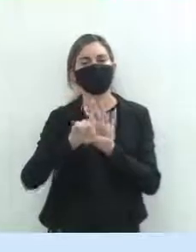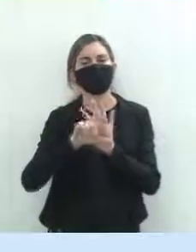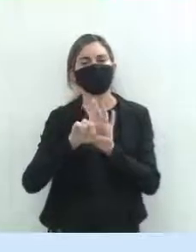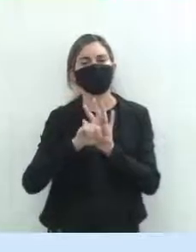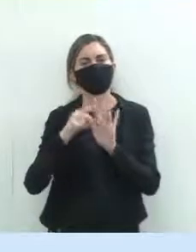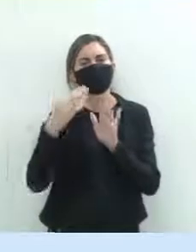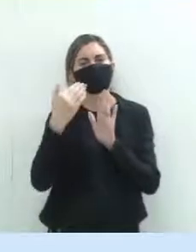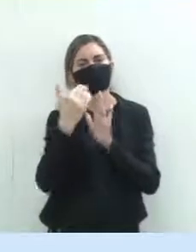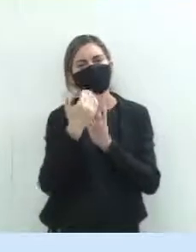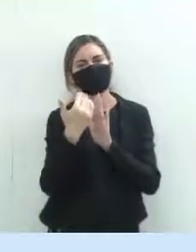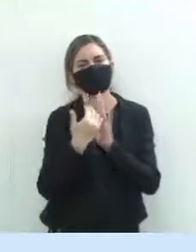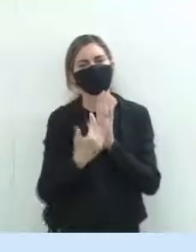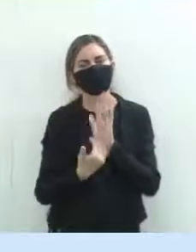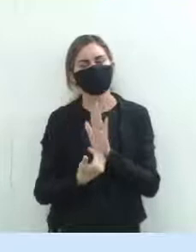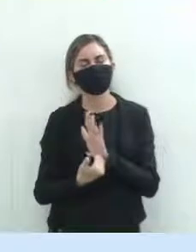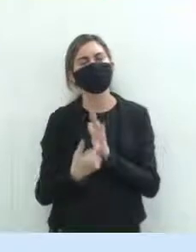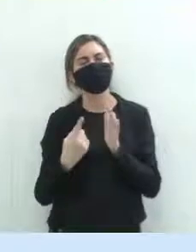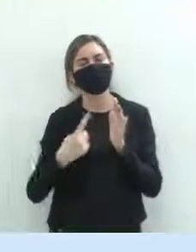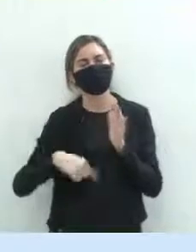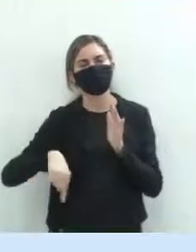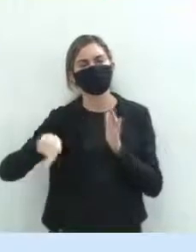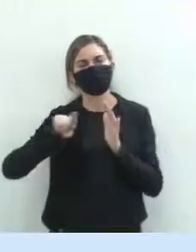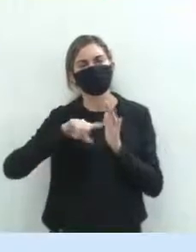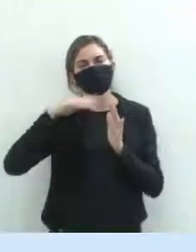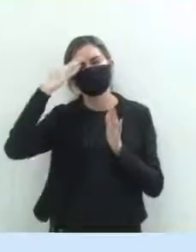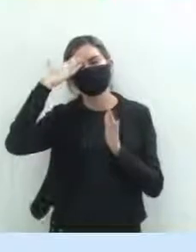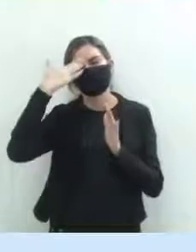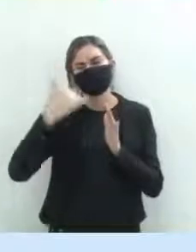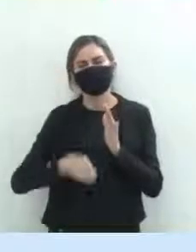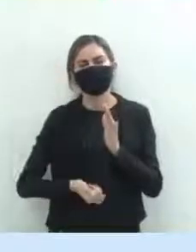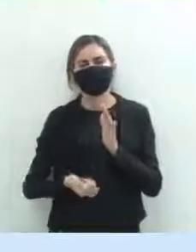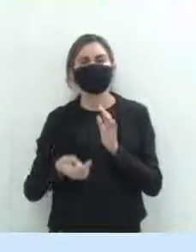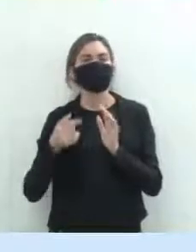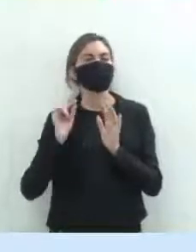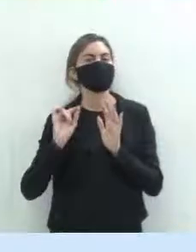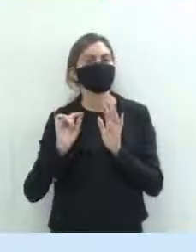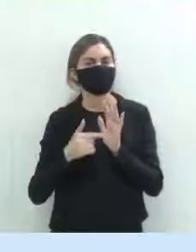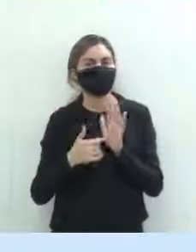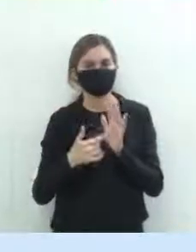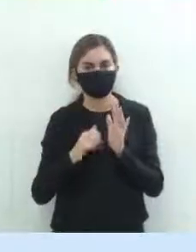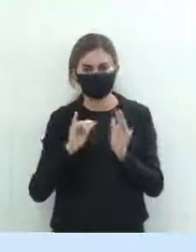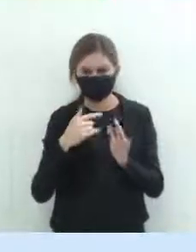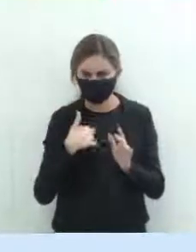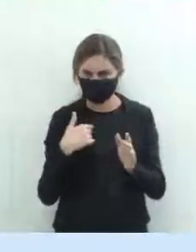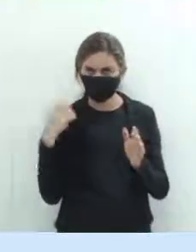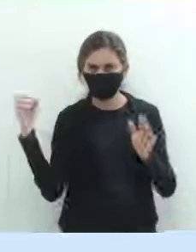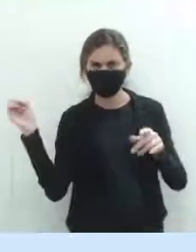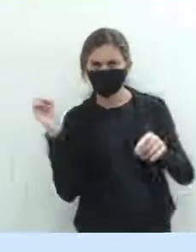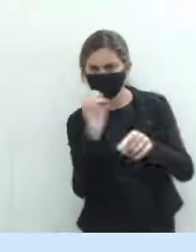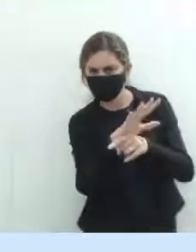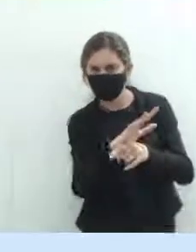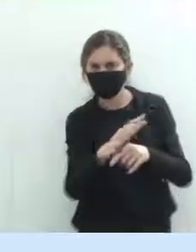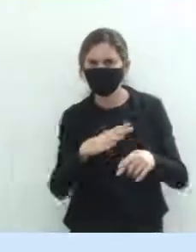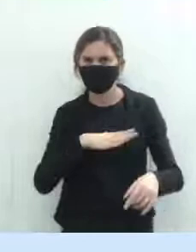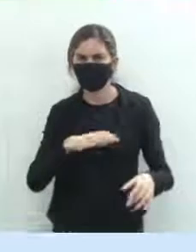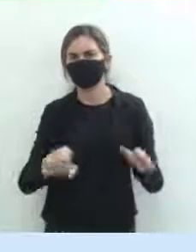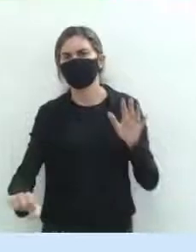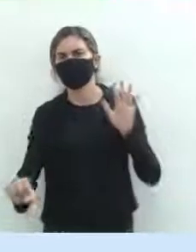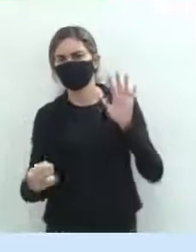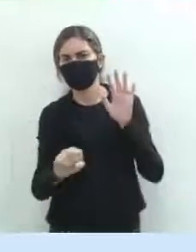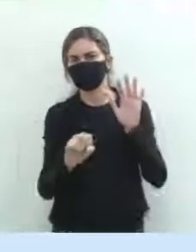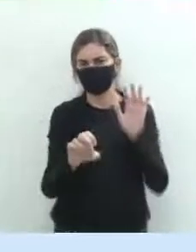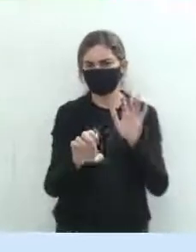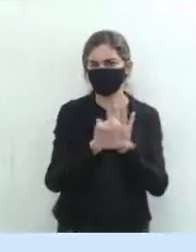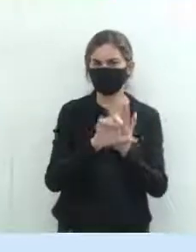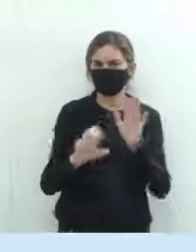que nos são dadas para que a gente possa saber que se eu descumpro a ética e,